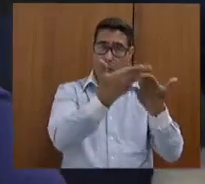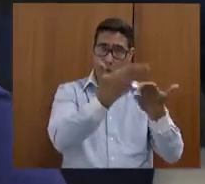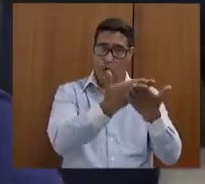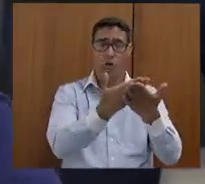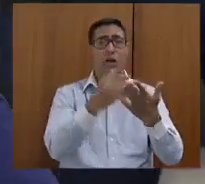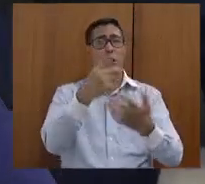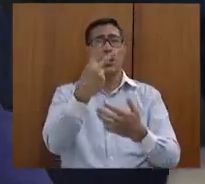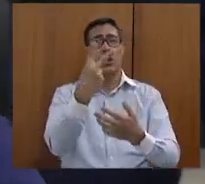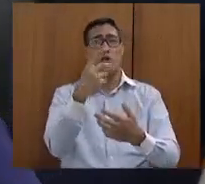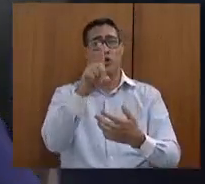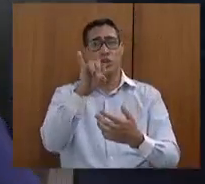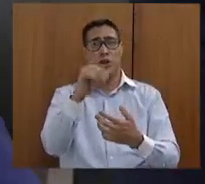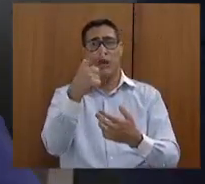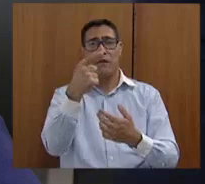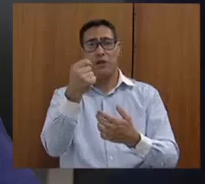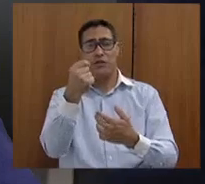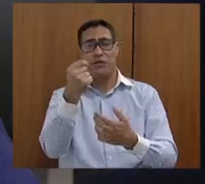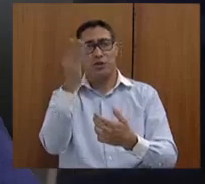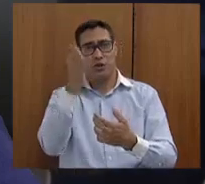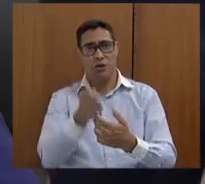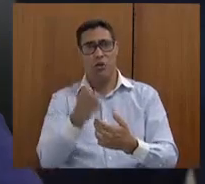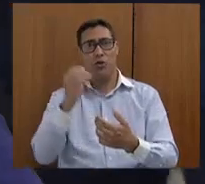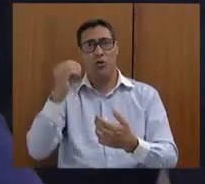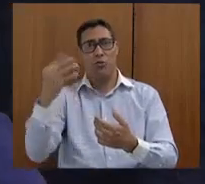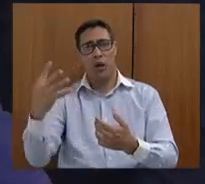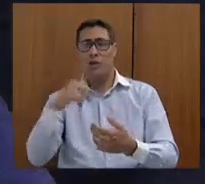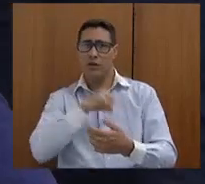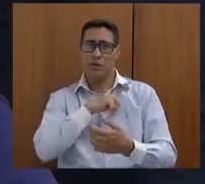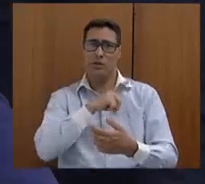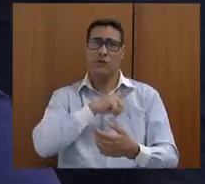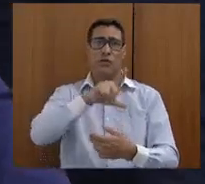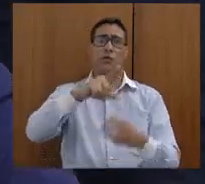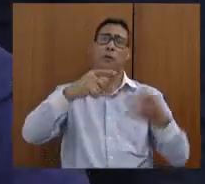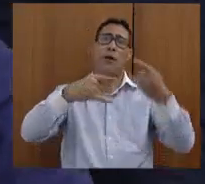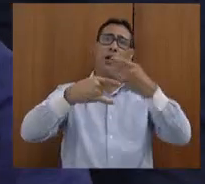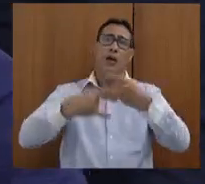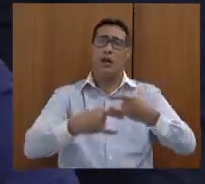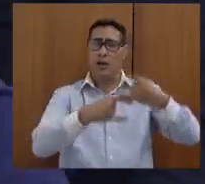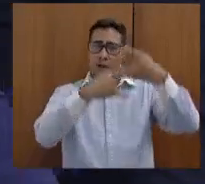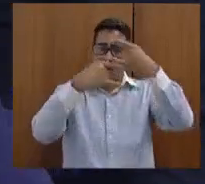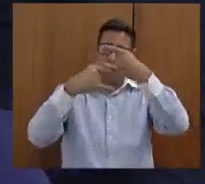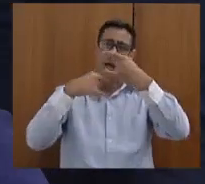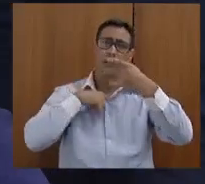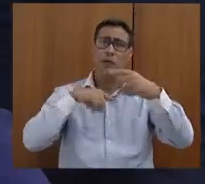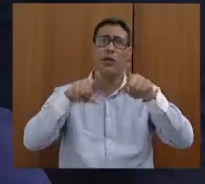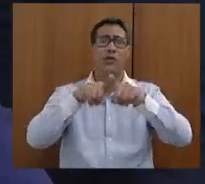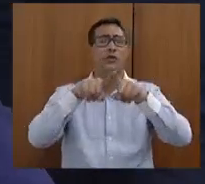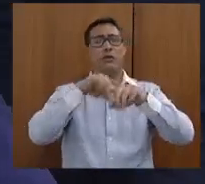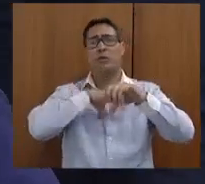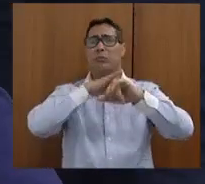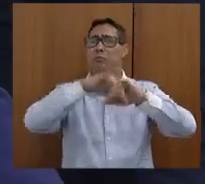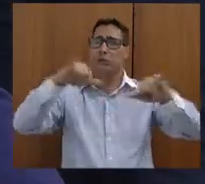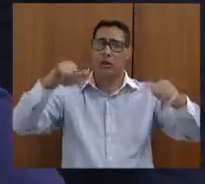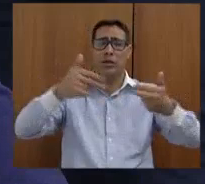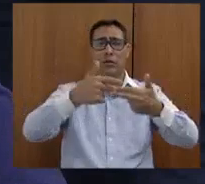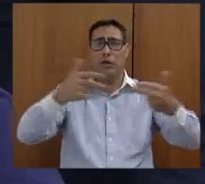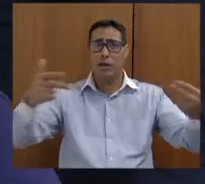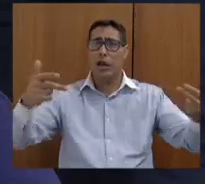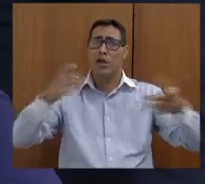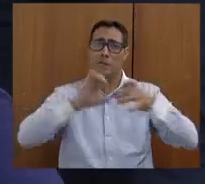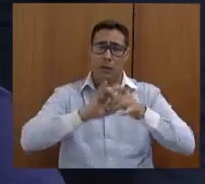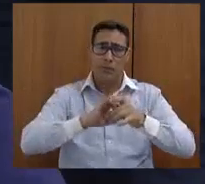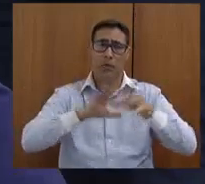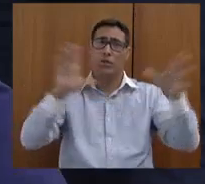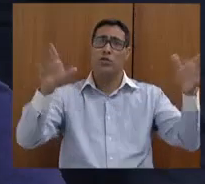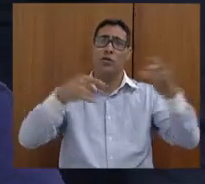uma live de segurança das escolas foram até uma live que houve questionamento e nós escutamos essa rede fizemos a seguinte coisa permitimos que a Live